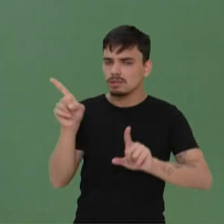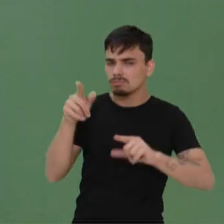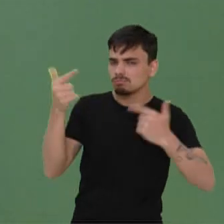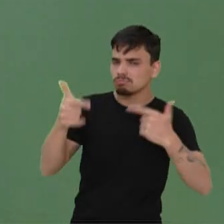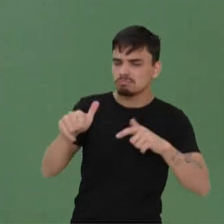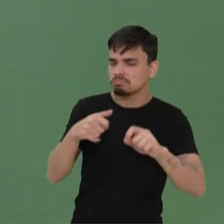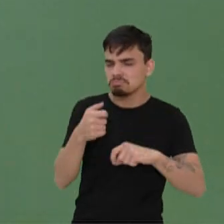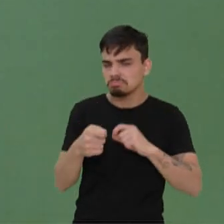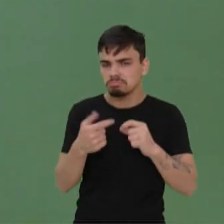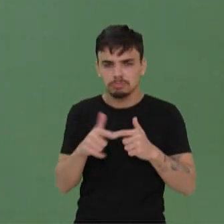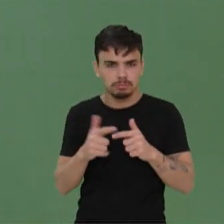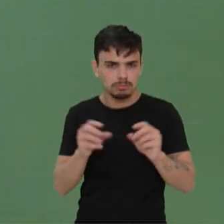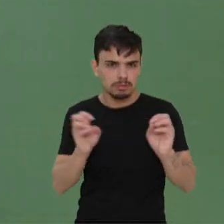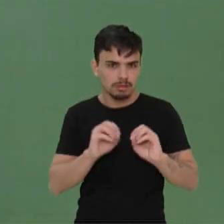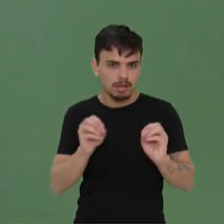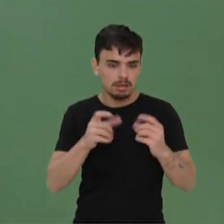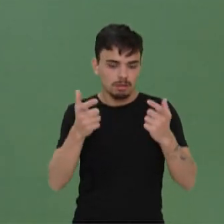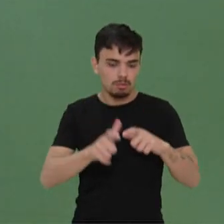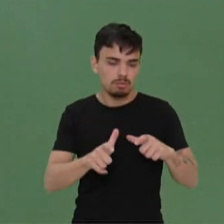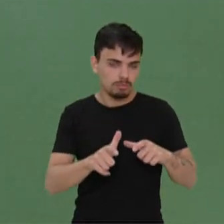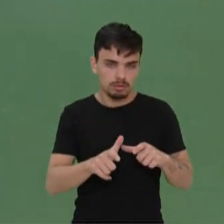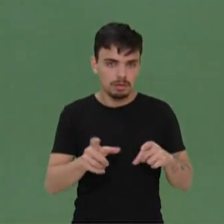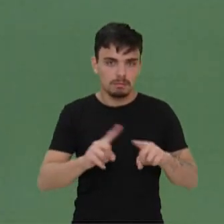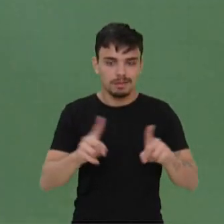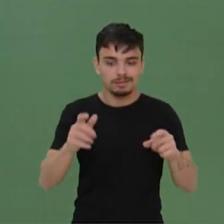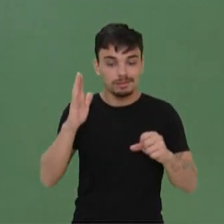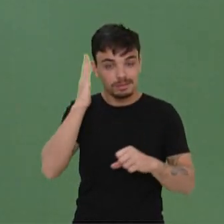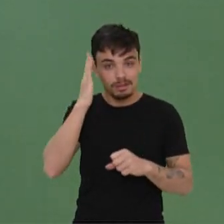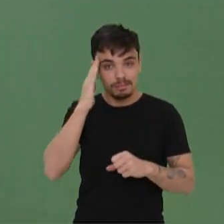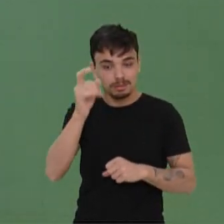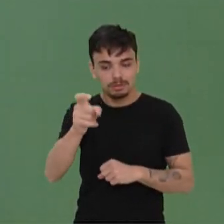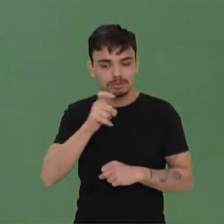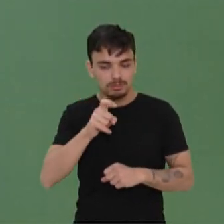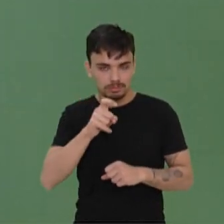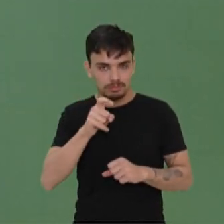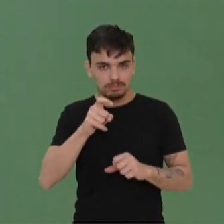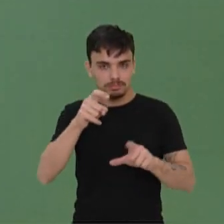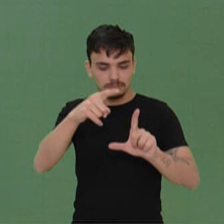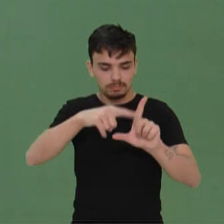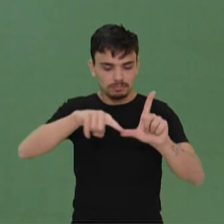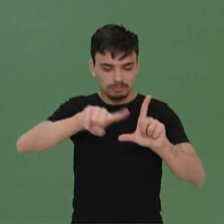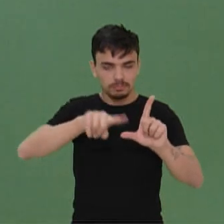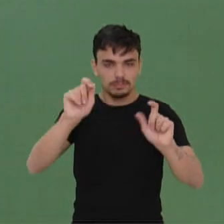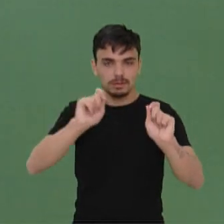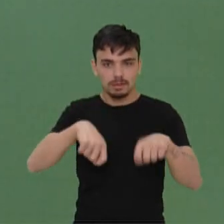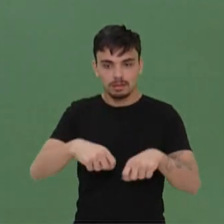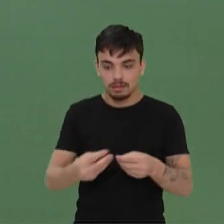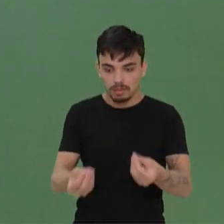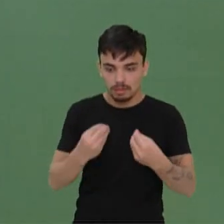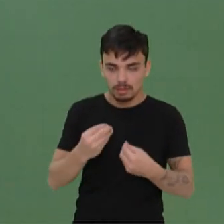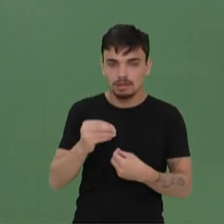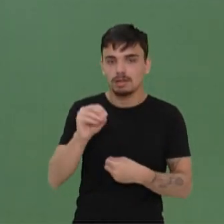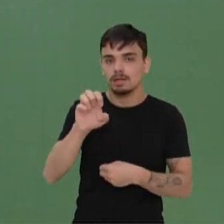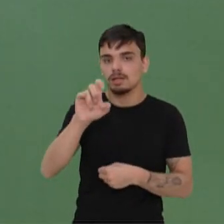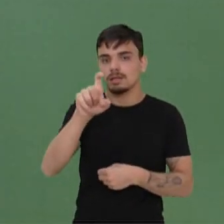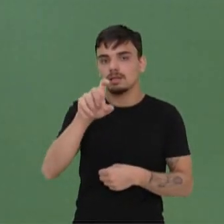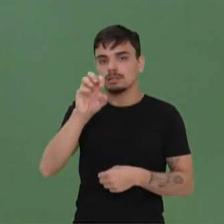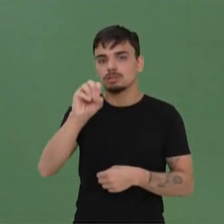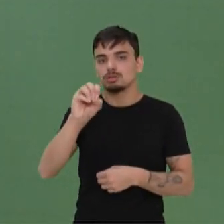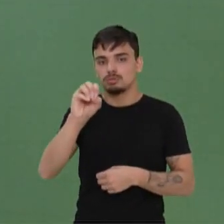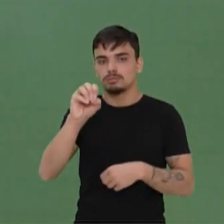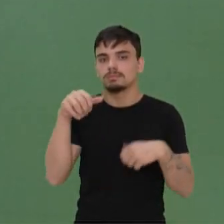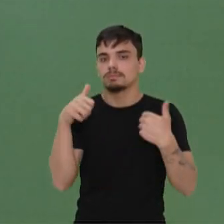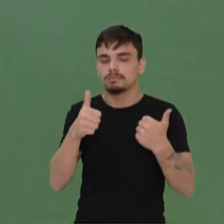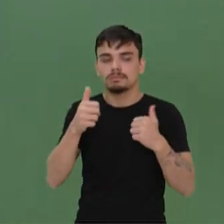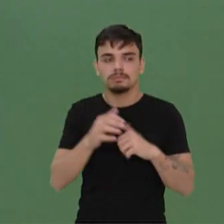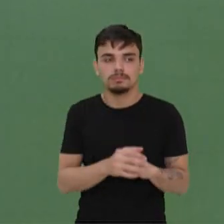importo muito com a posição dele. Basta saber o x do vértice. O x do vértice vai me dar o eixo de simetria, beleza? E o que que eu faço? Como eu falei para